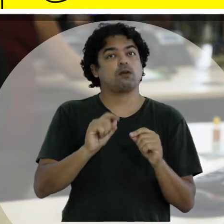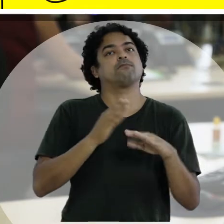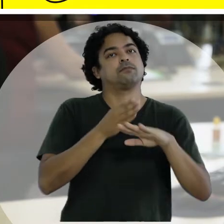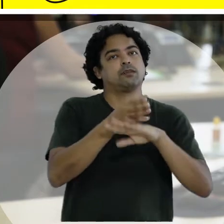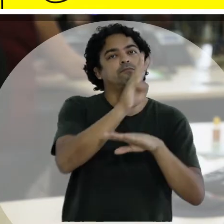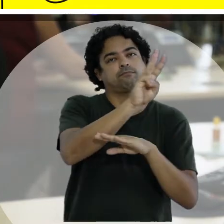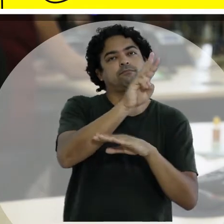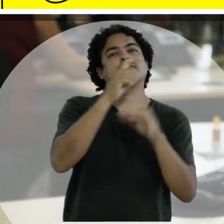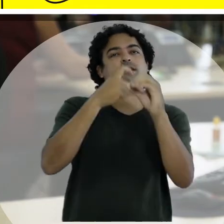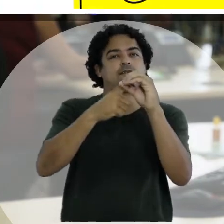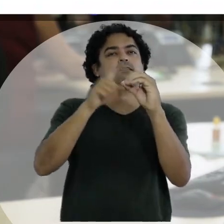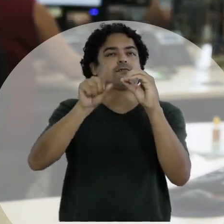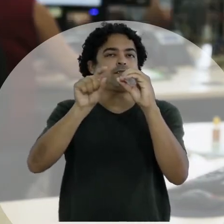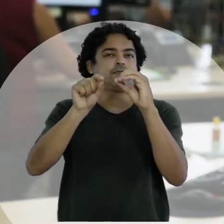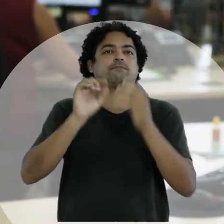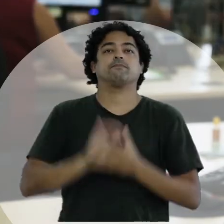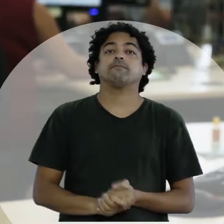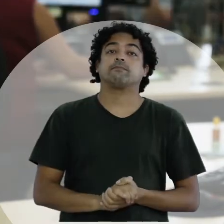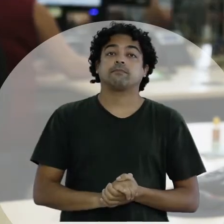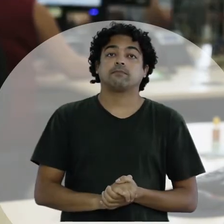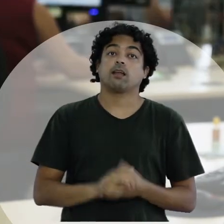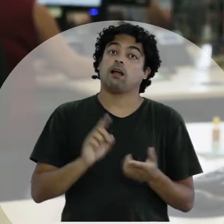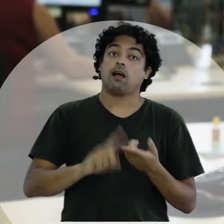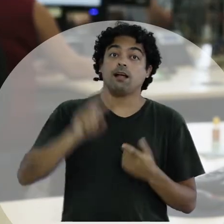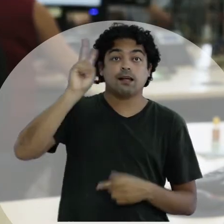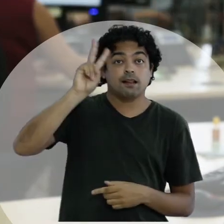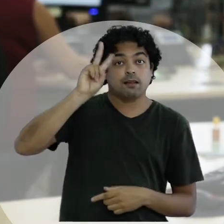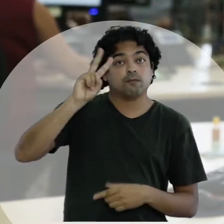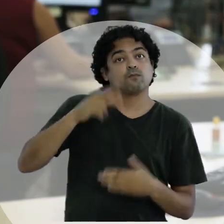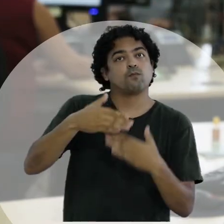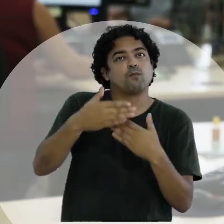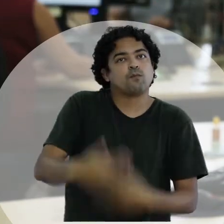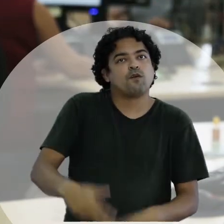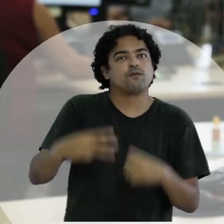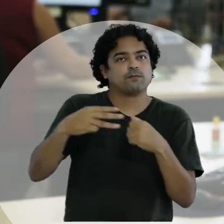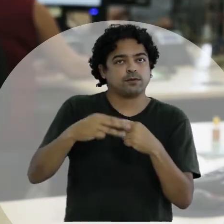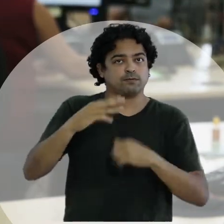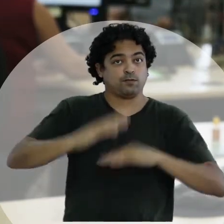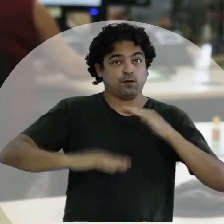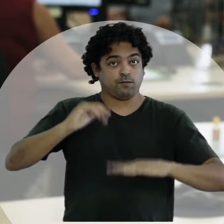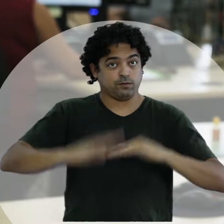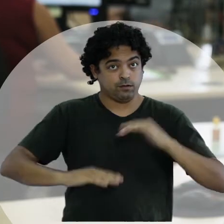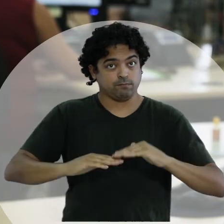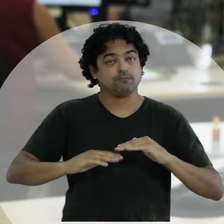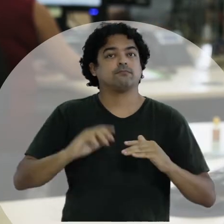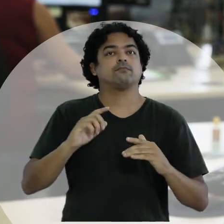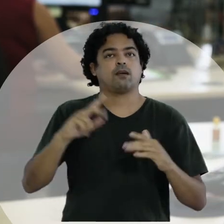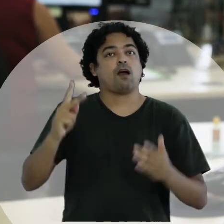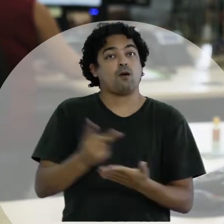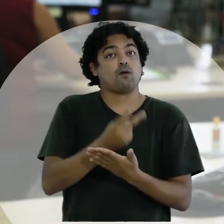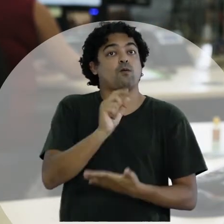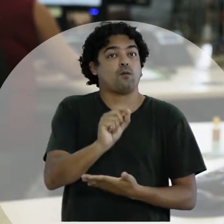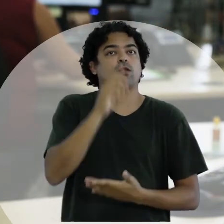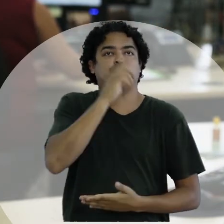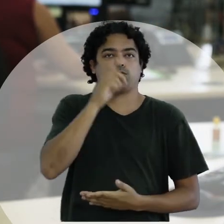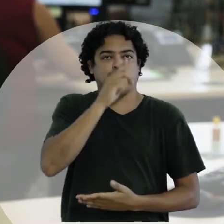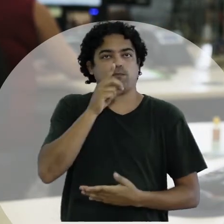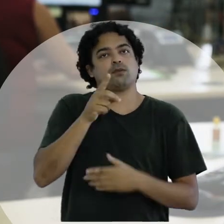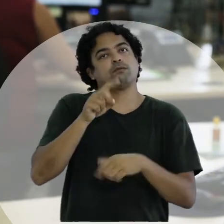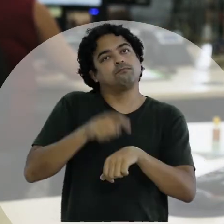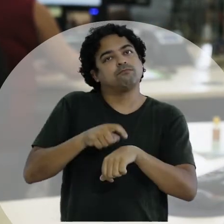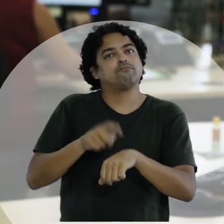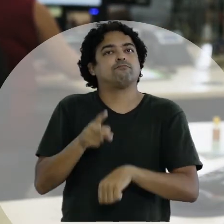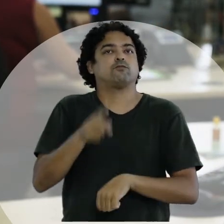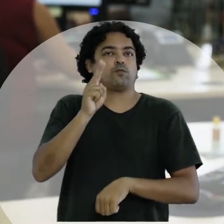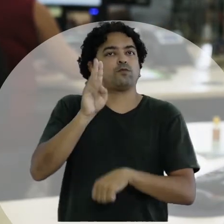feitas também no Que Seleção. E para encerrar, a gente lembra que as provas de seleção do mestrado em educação profissional acontecem no